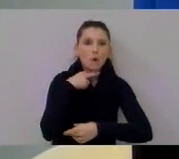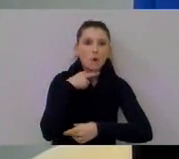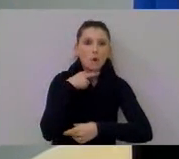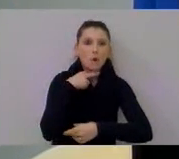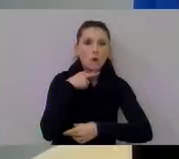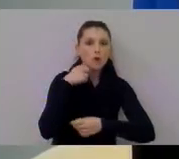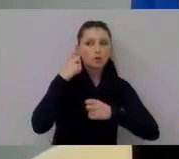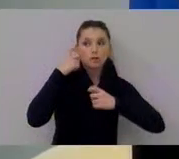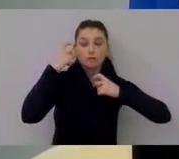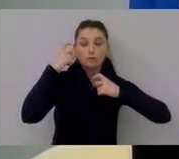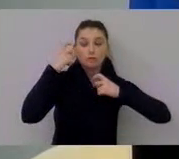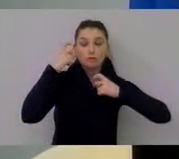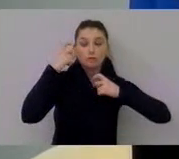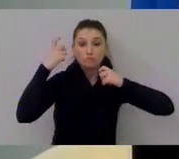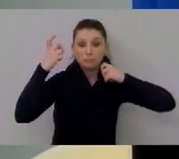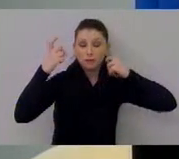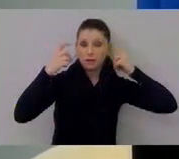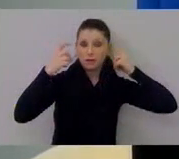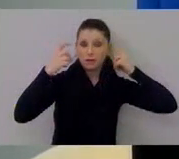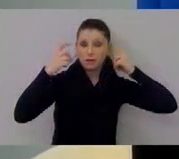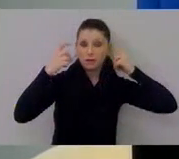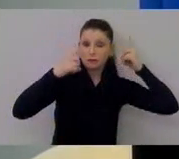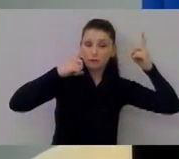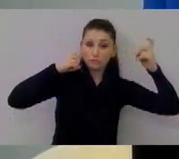isso causa.